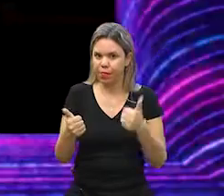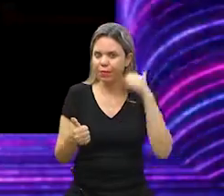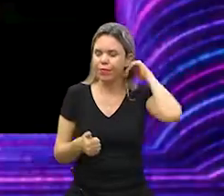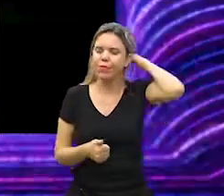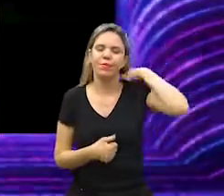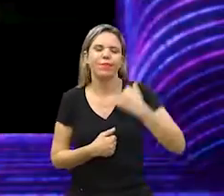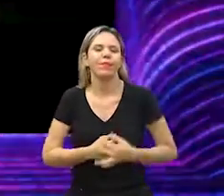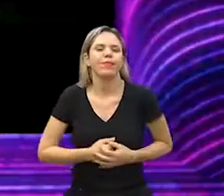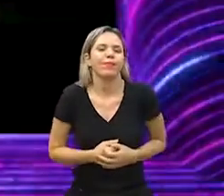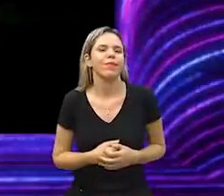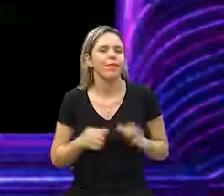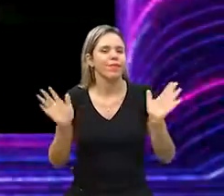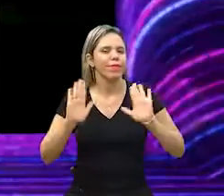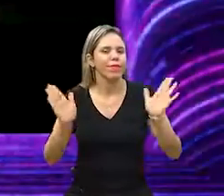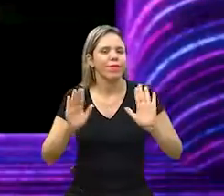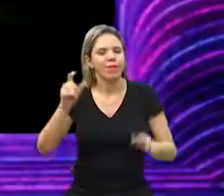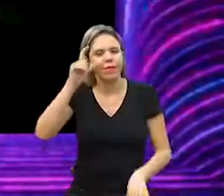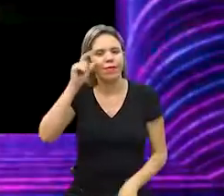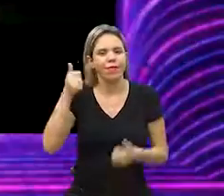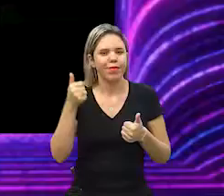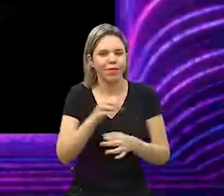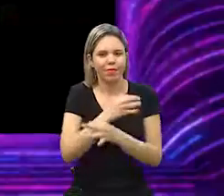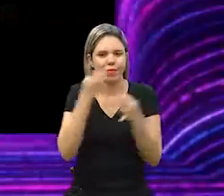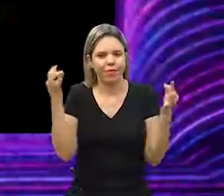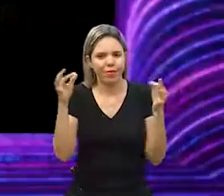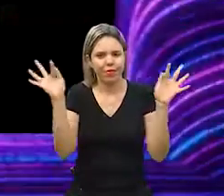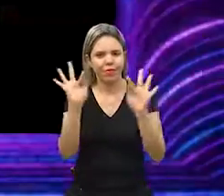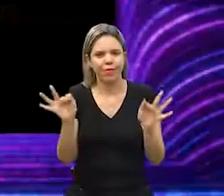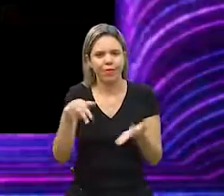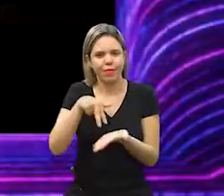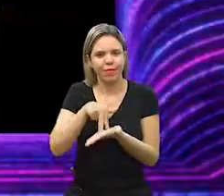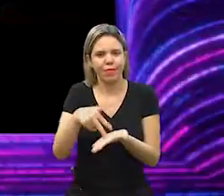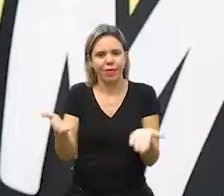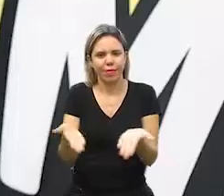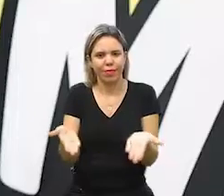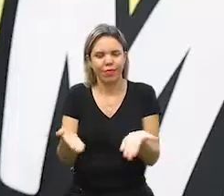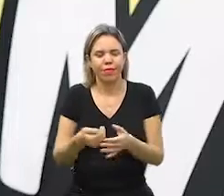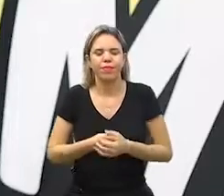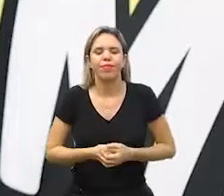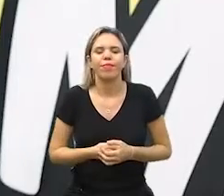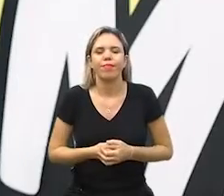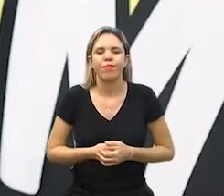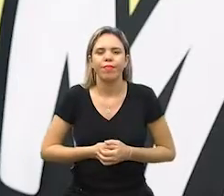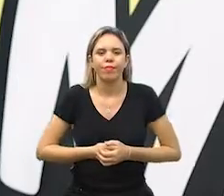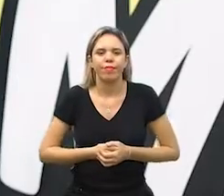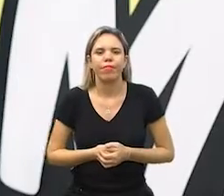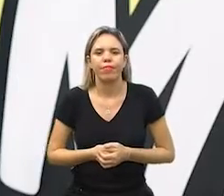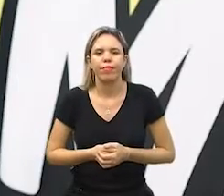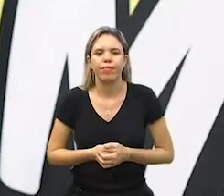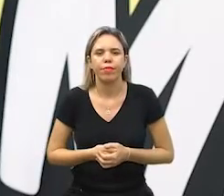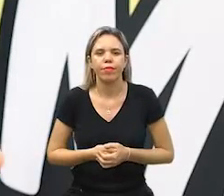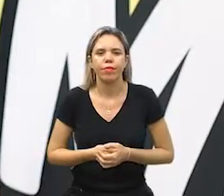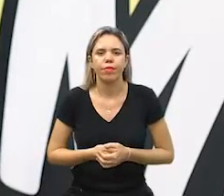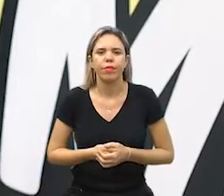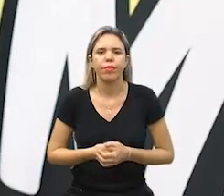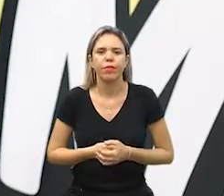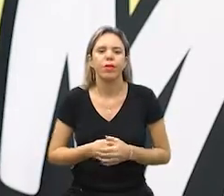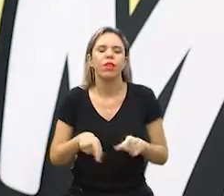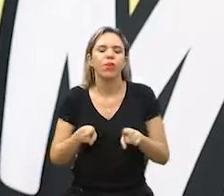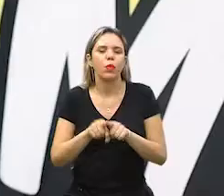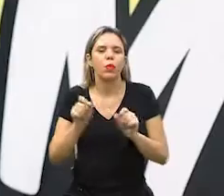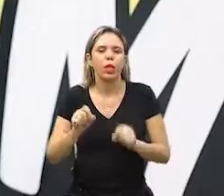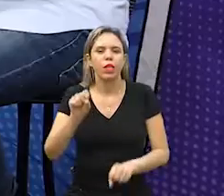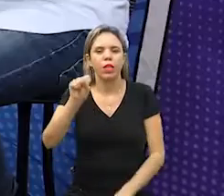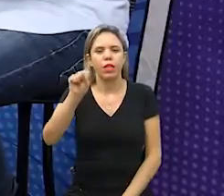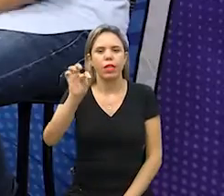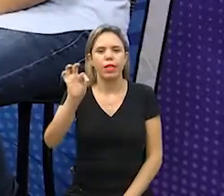Filomena? Olá, Michel, tudo ótimo. Feliz de estar aqui com vocês hoje. Tudo jóia. Uma ponte para Istambul?